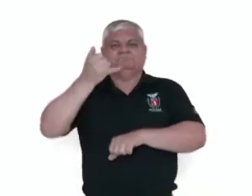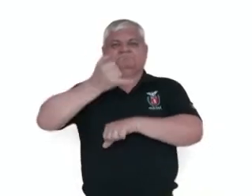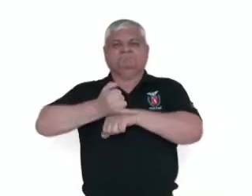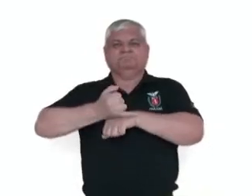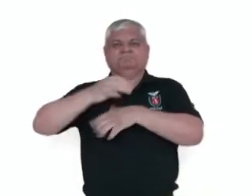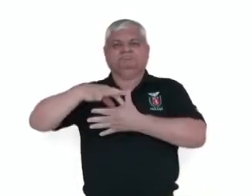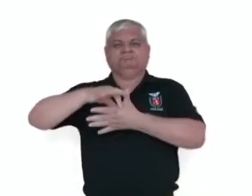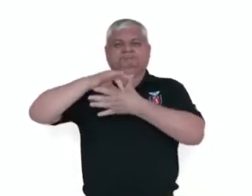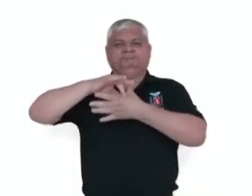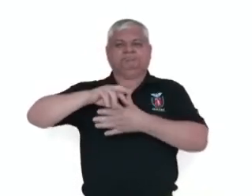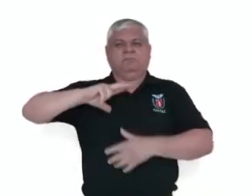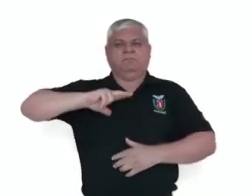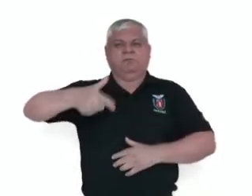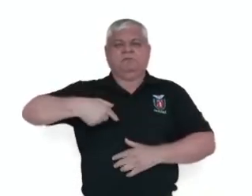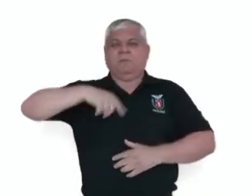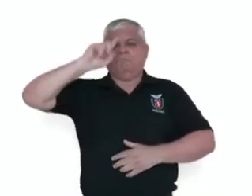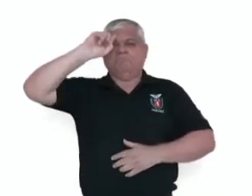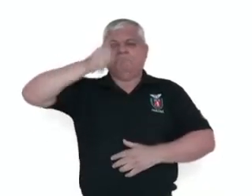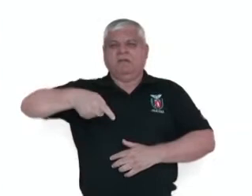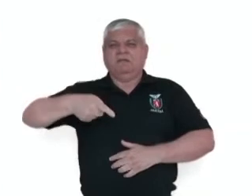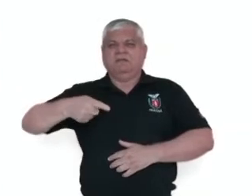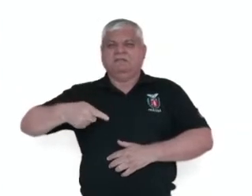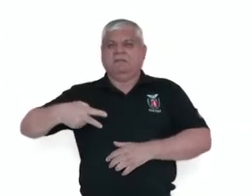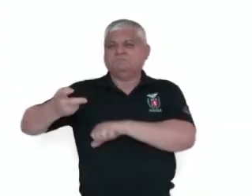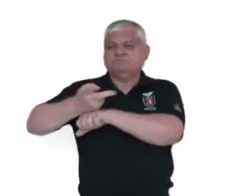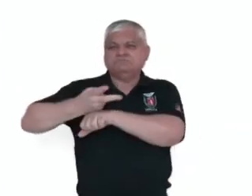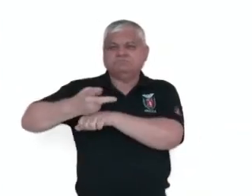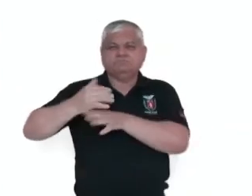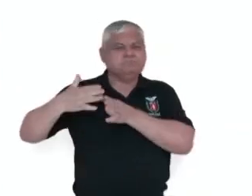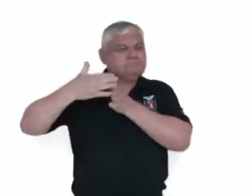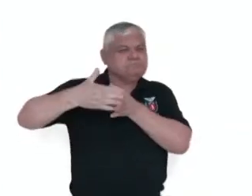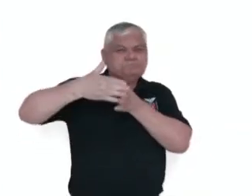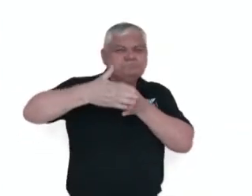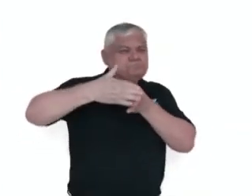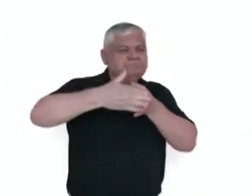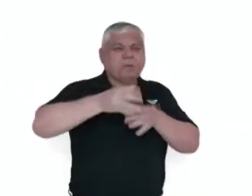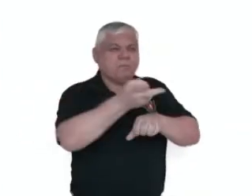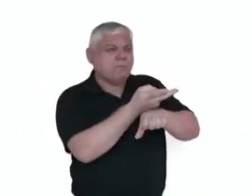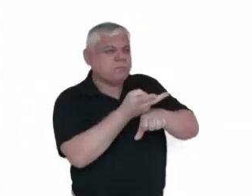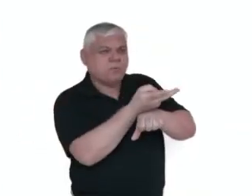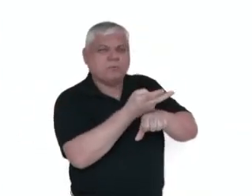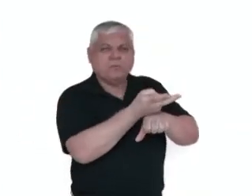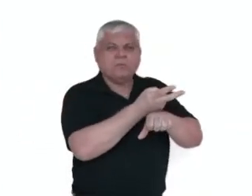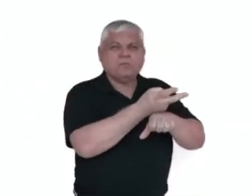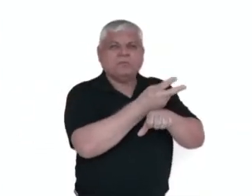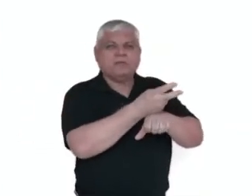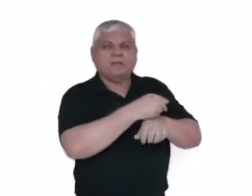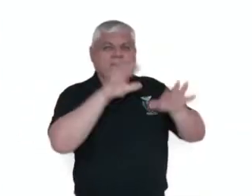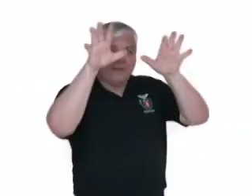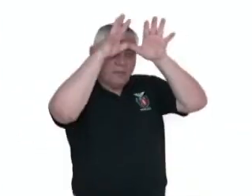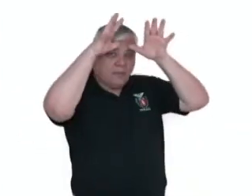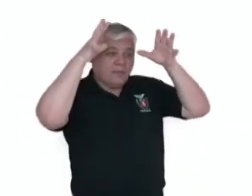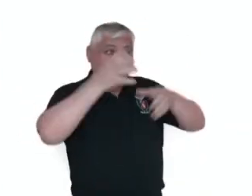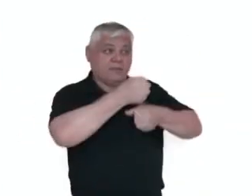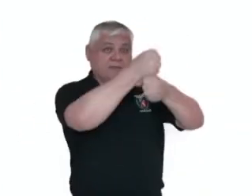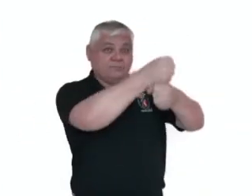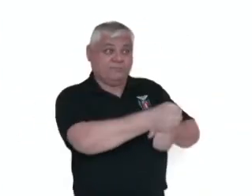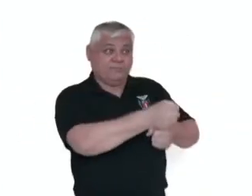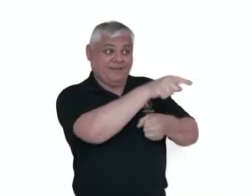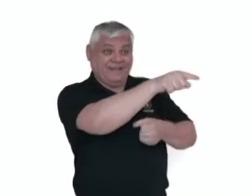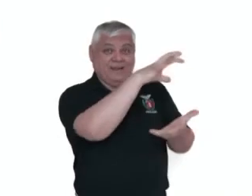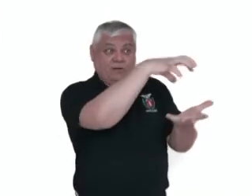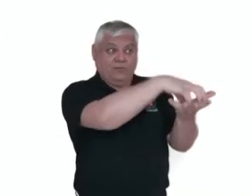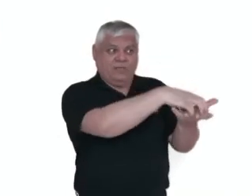enviaram várias expedições contra o Grande Quilombo. Palmares era visto como uma ameaça à ordem